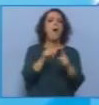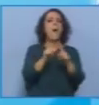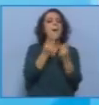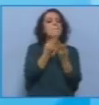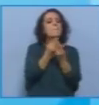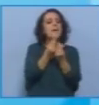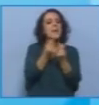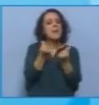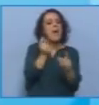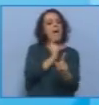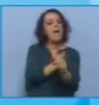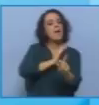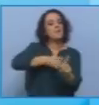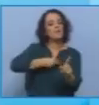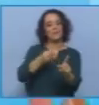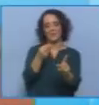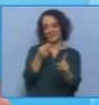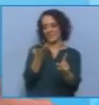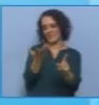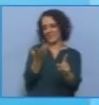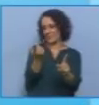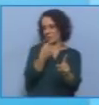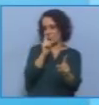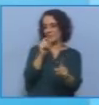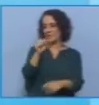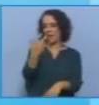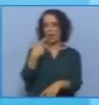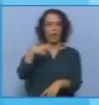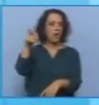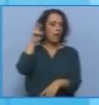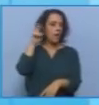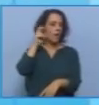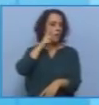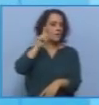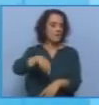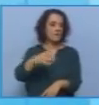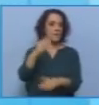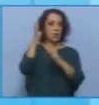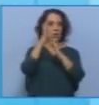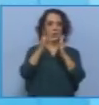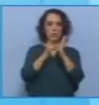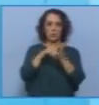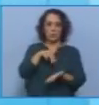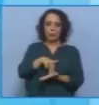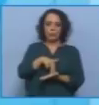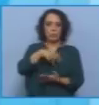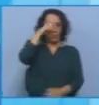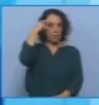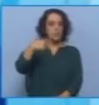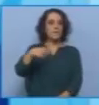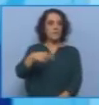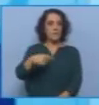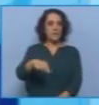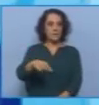não é? Sim, agora quando estava a voltar a escutar, Jesus está numa posição muito difícil. Está a